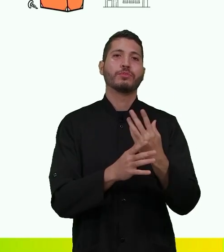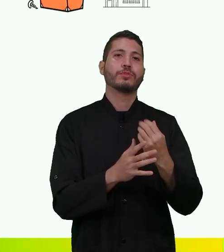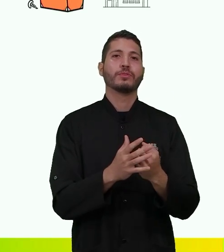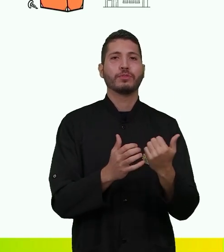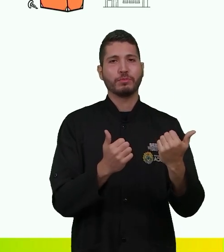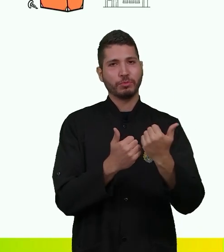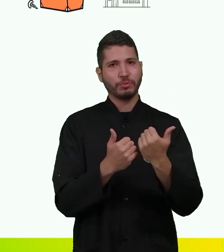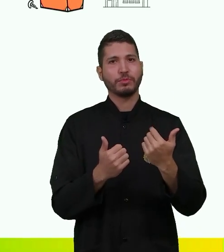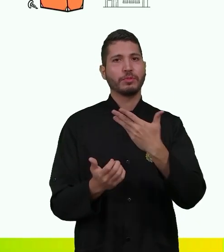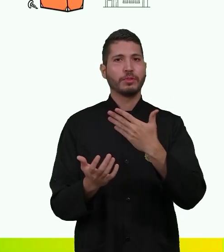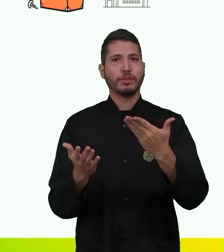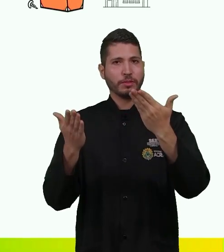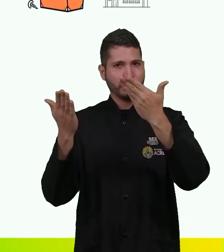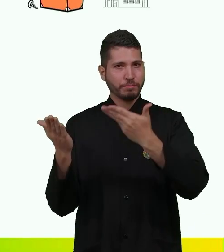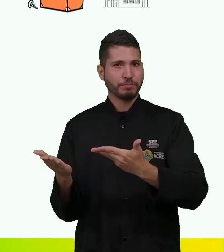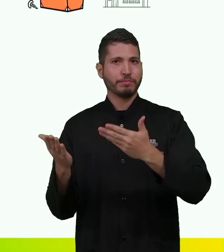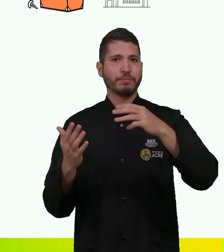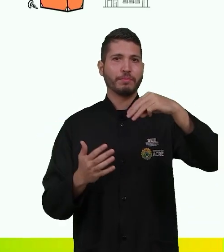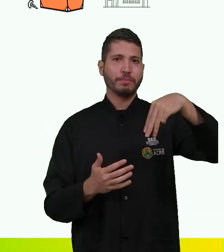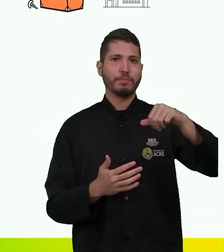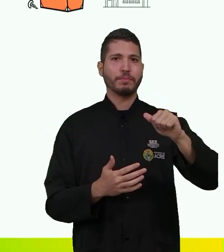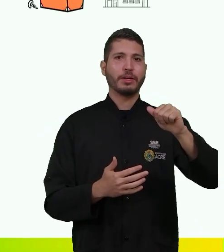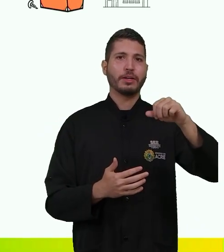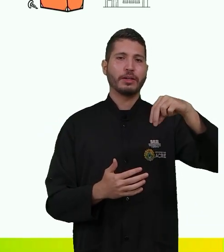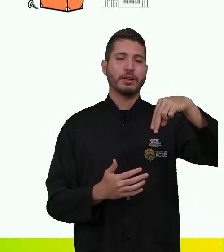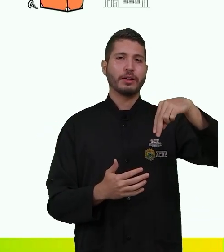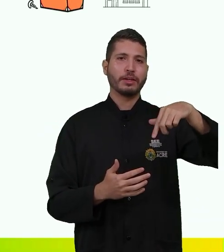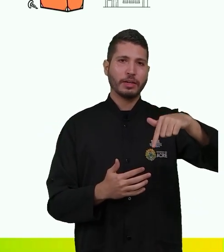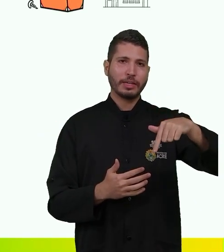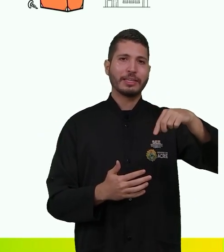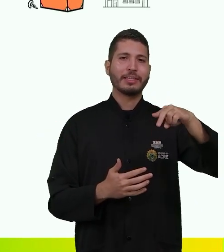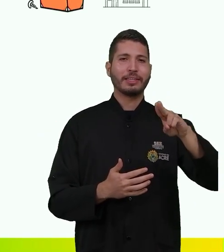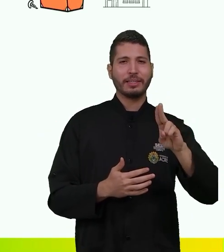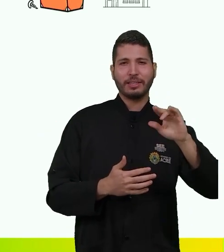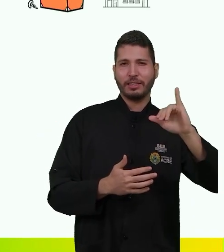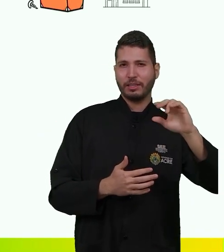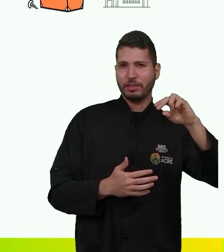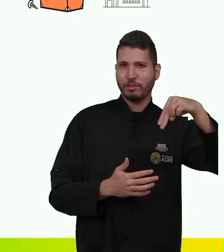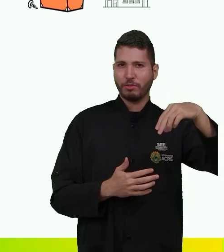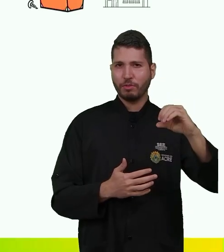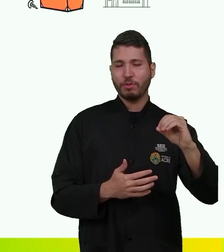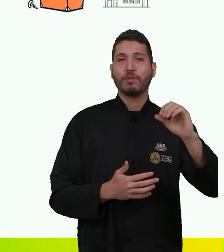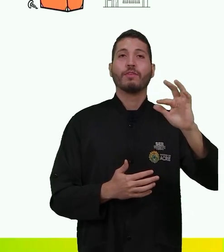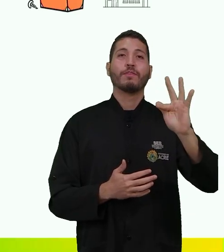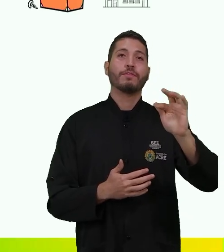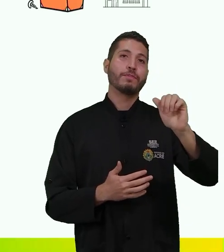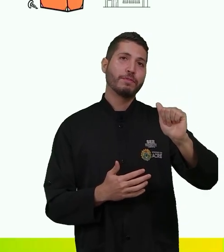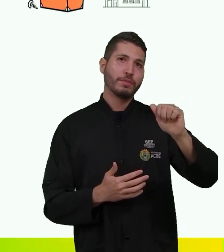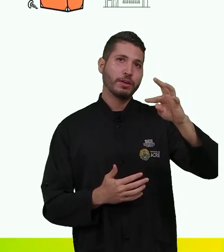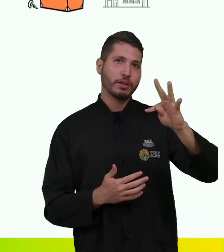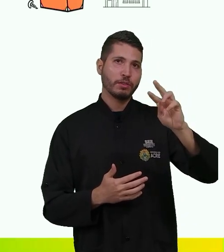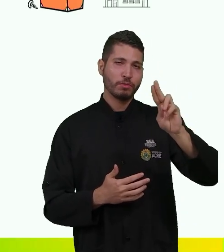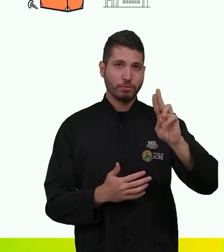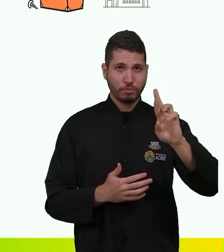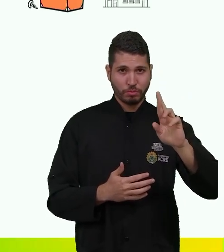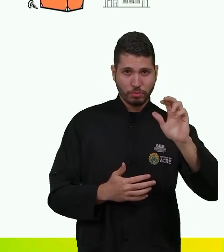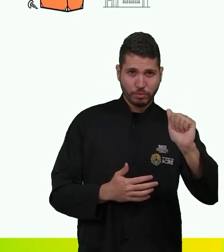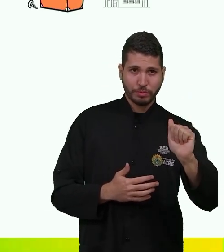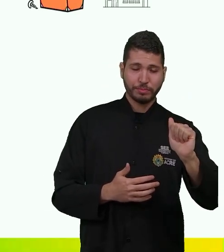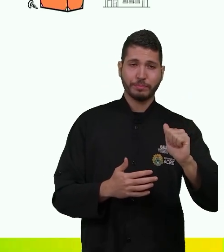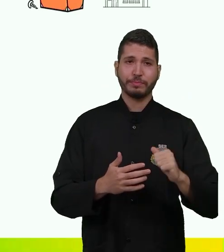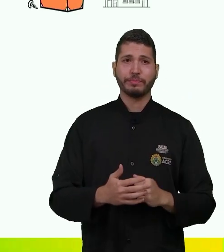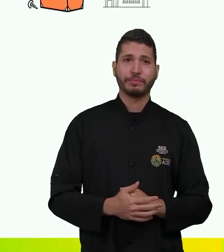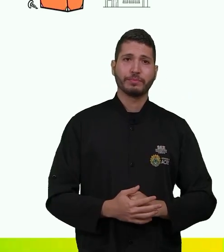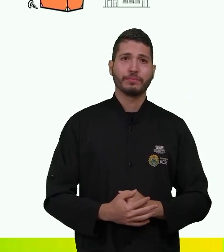que possibilitaram o surgimento da indústria têxtil e, consequentemente, o avanço das cidades. O surgimento